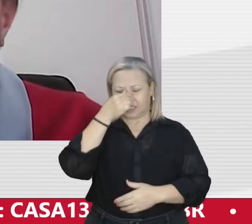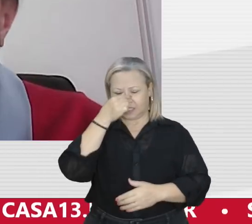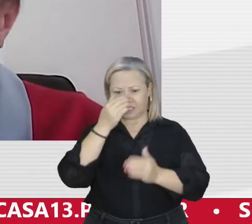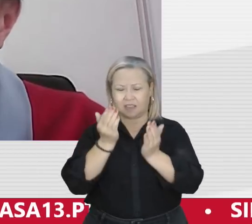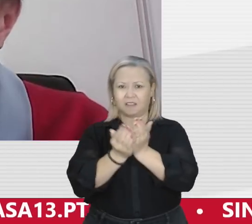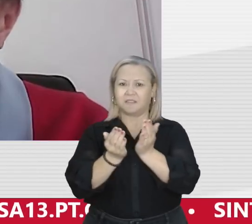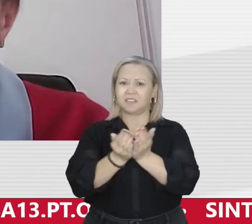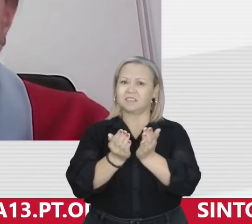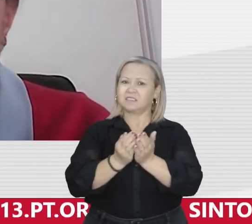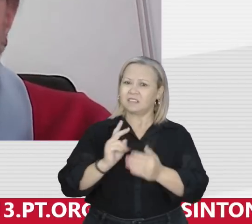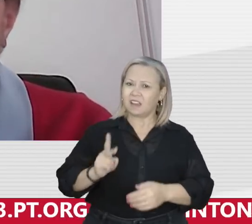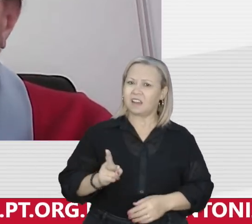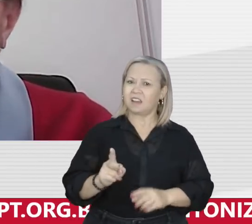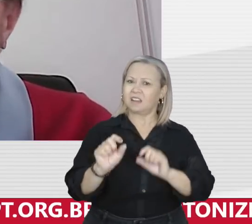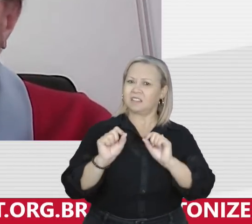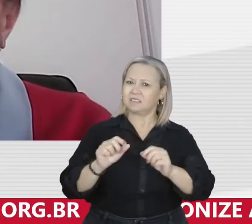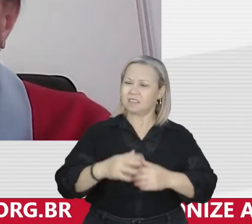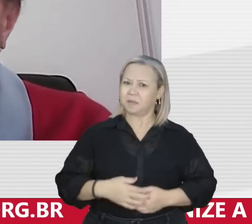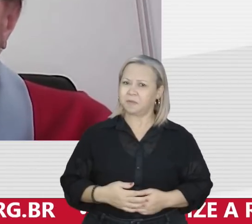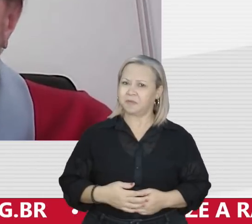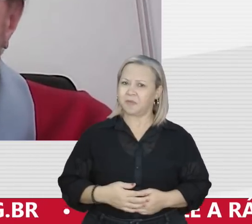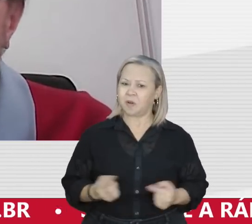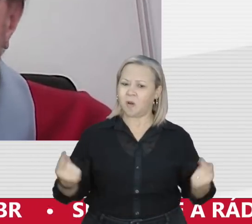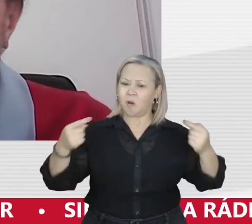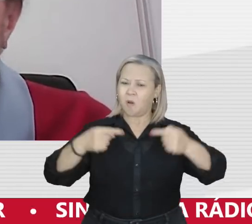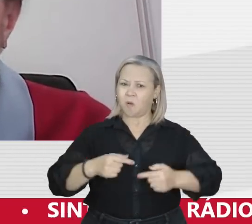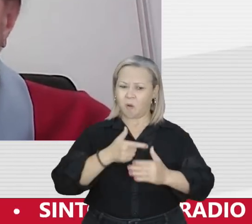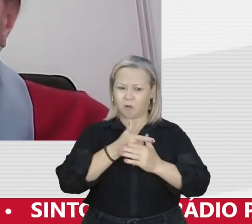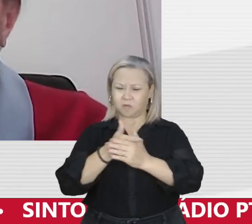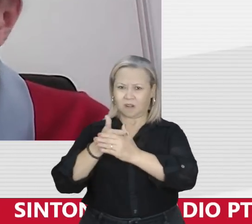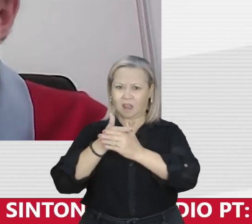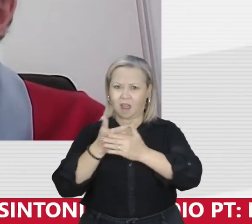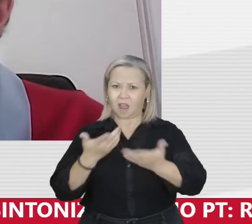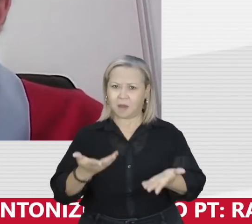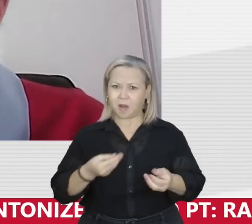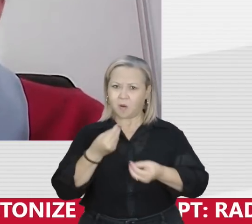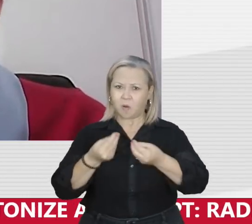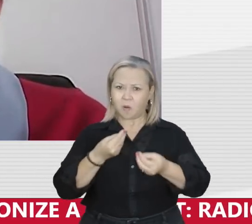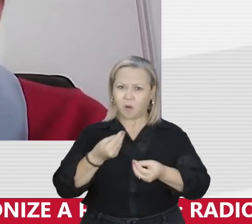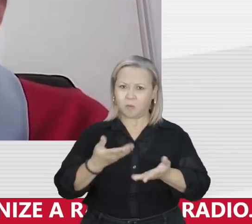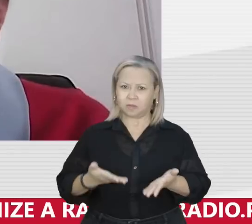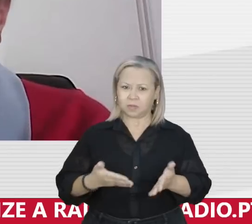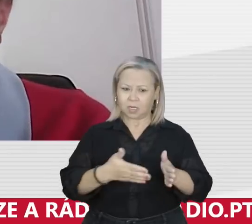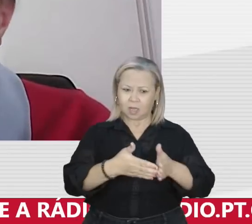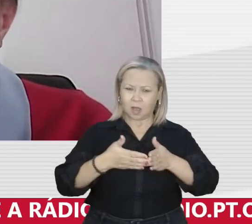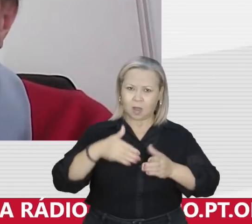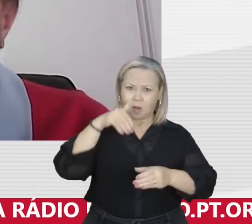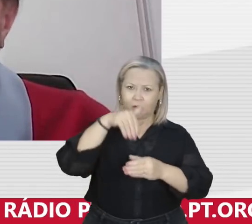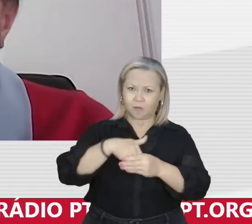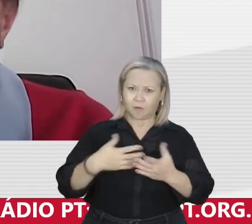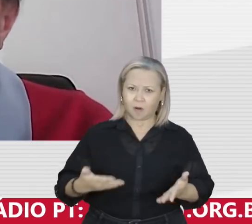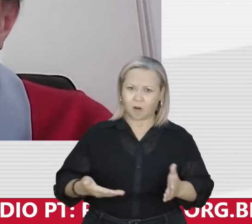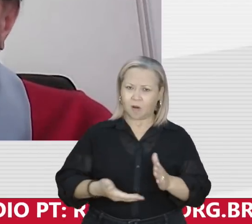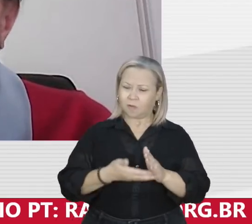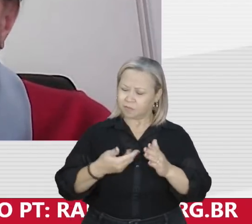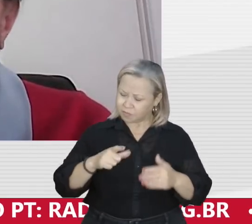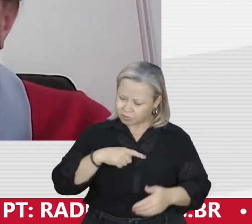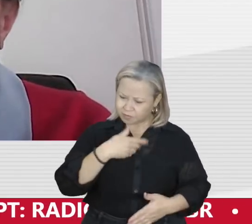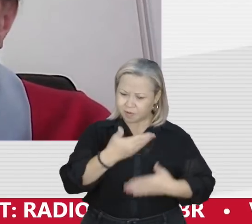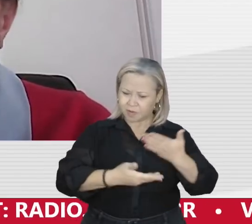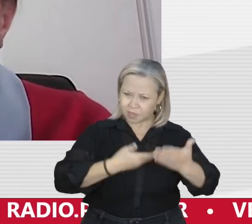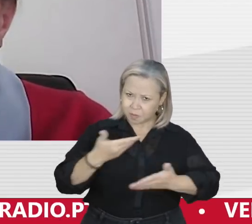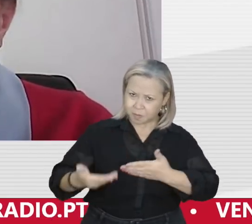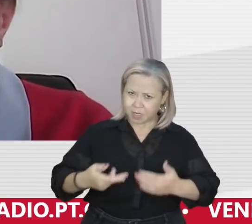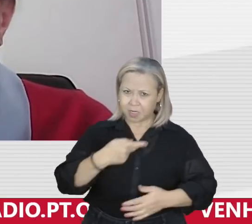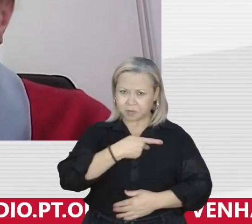foram, olha, no desarmamento, Paulo, no plebiscito, nós tivemos um grande engajamento dos